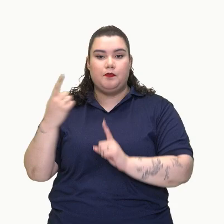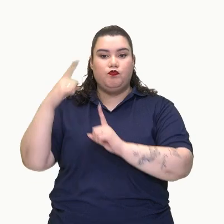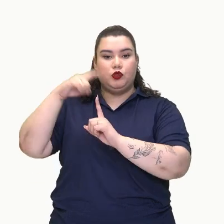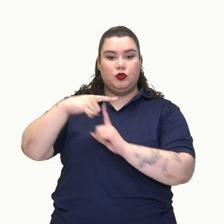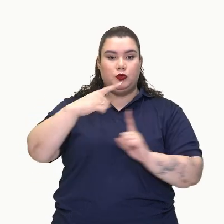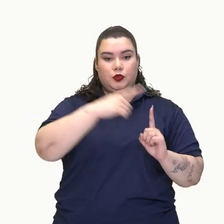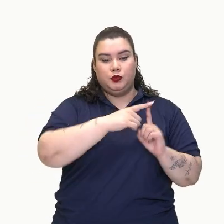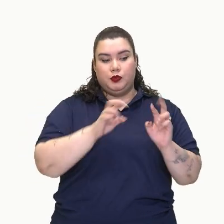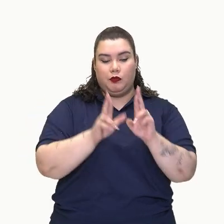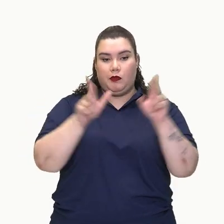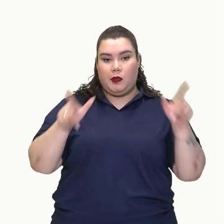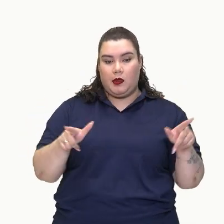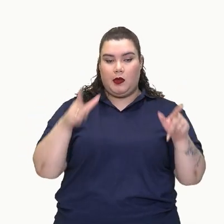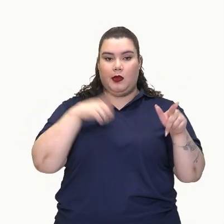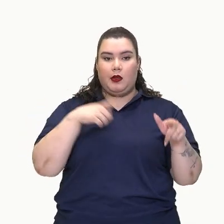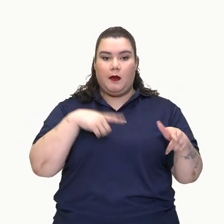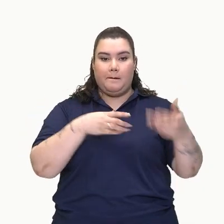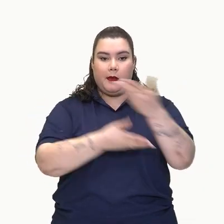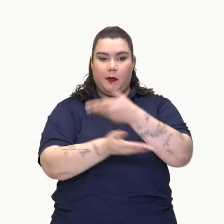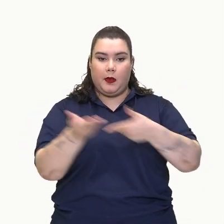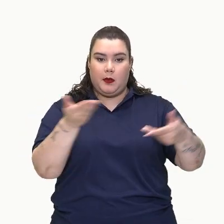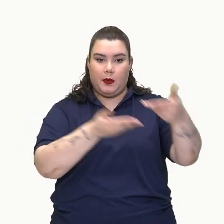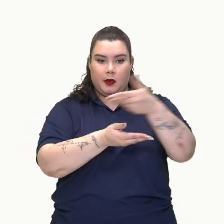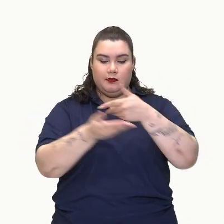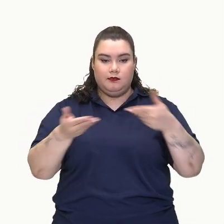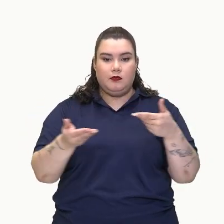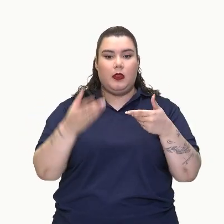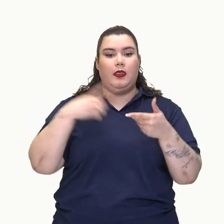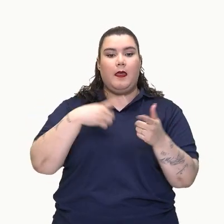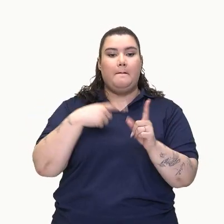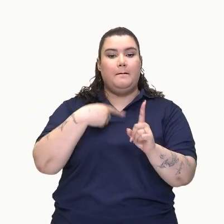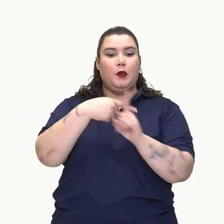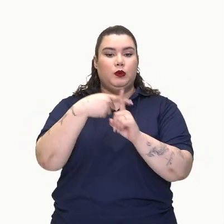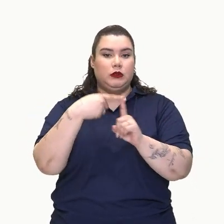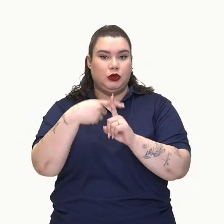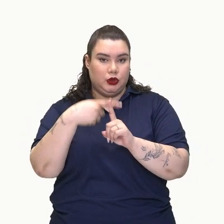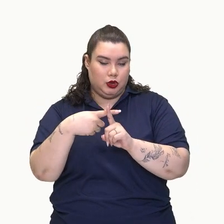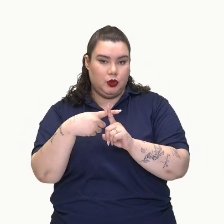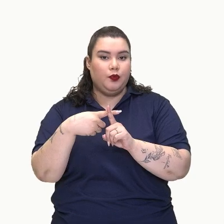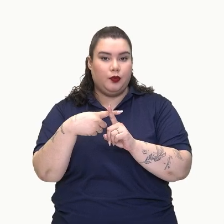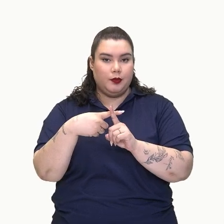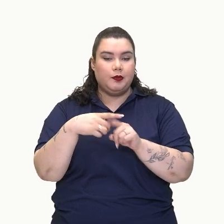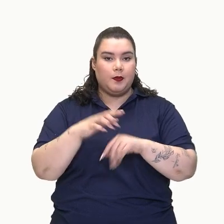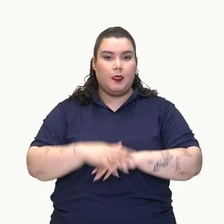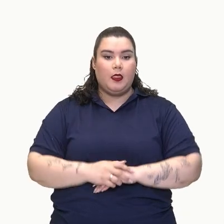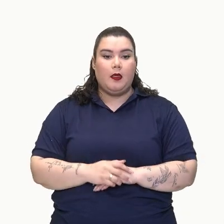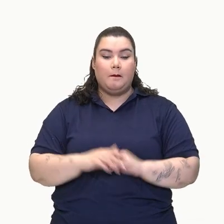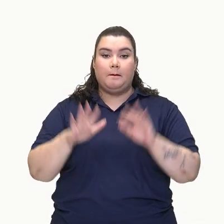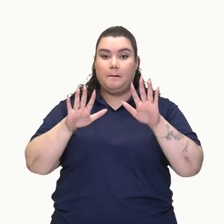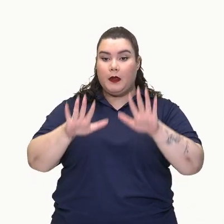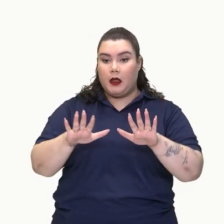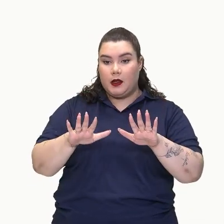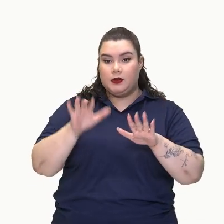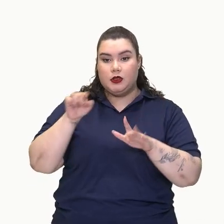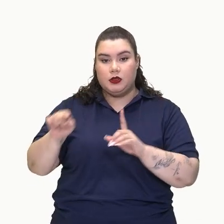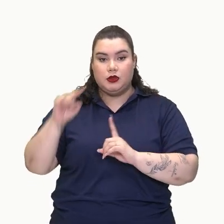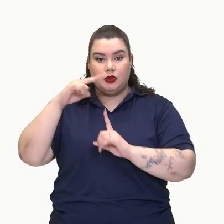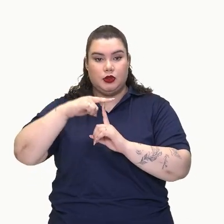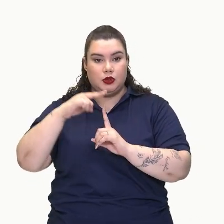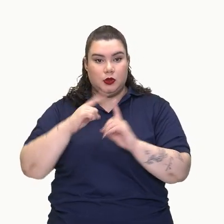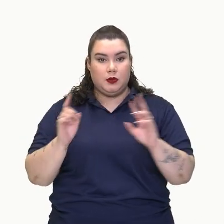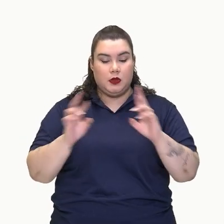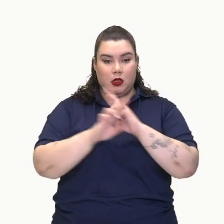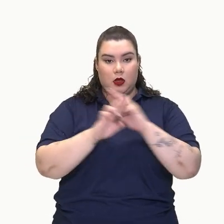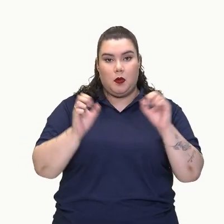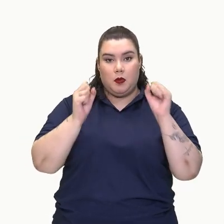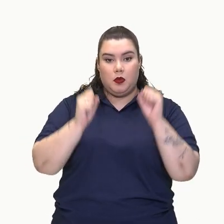interagem e ambas as espécies ali, ambos se beneficiam. E aí, né, esse tipo de relação pode